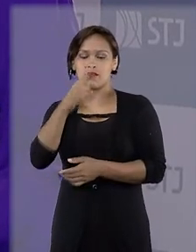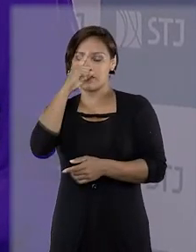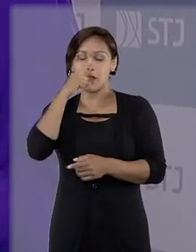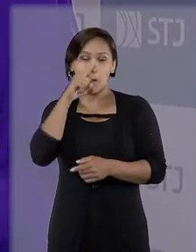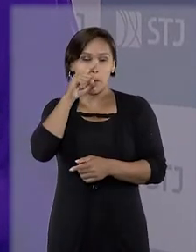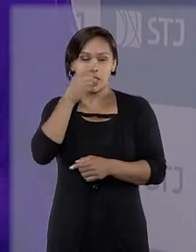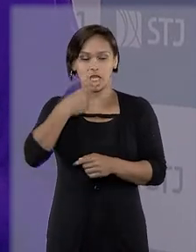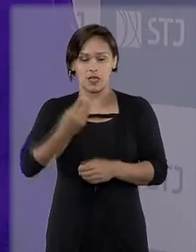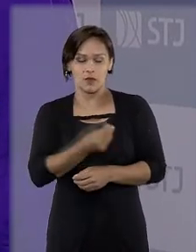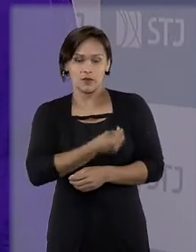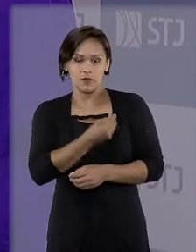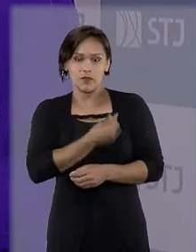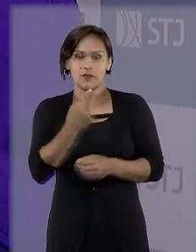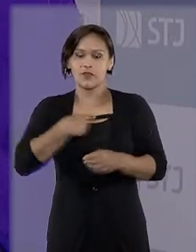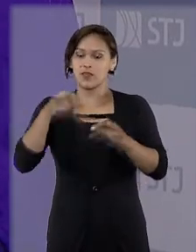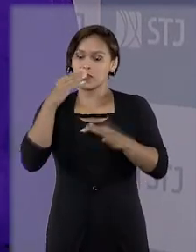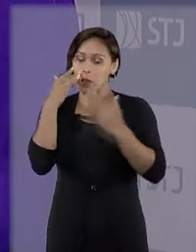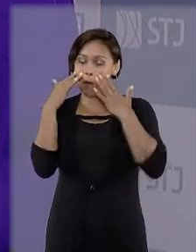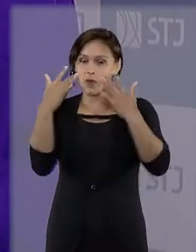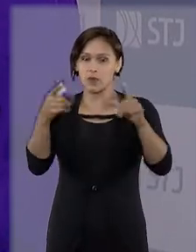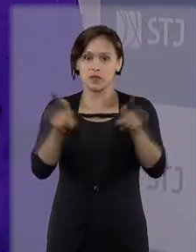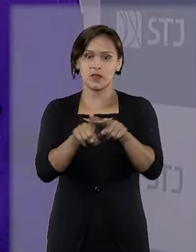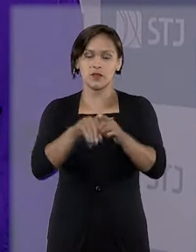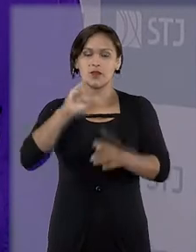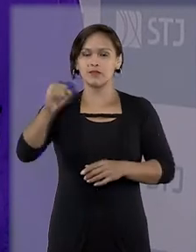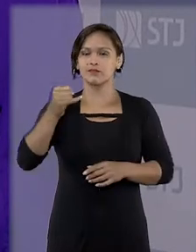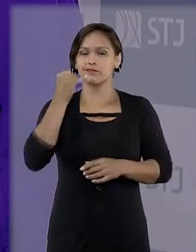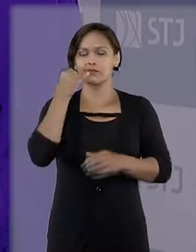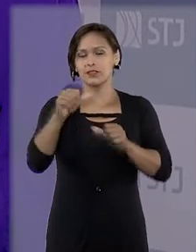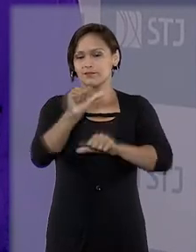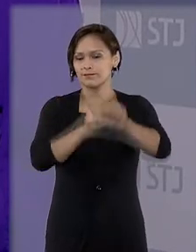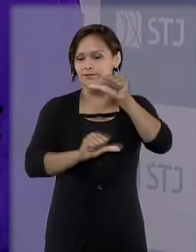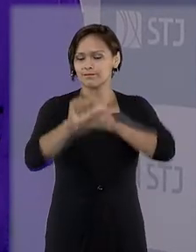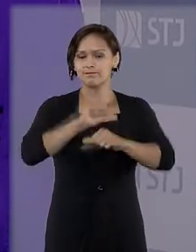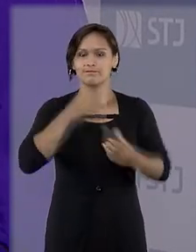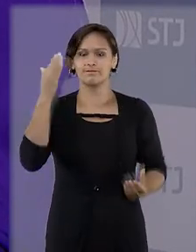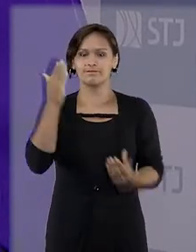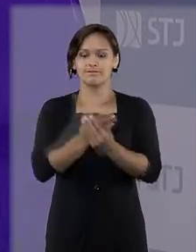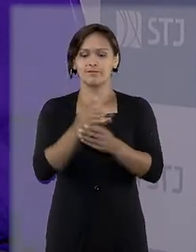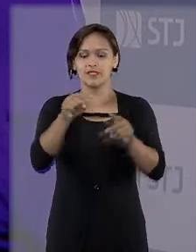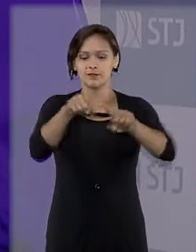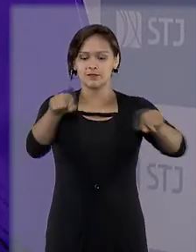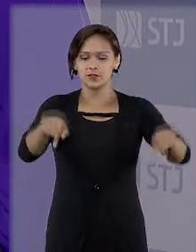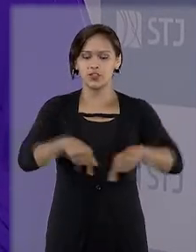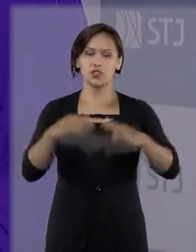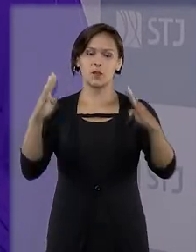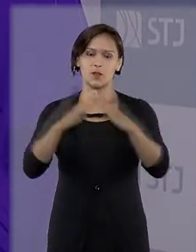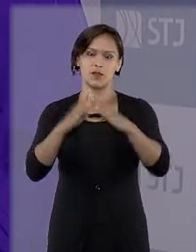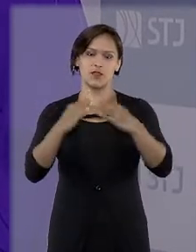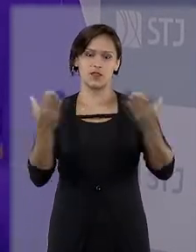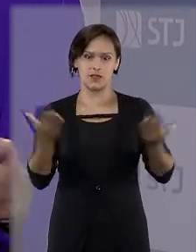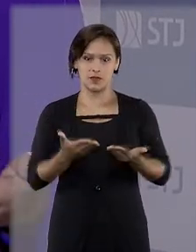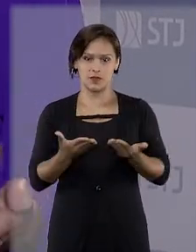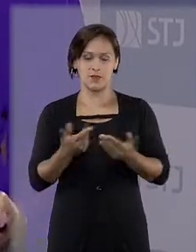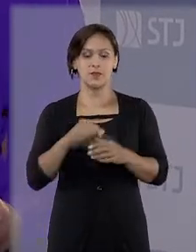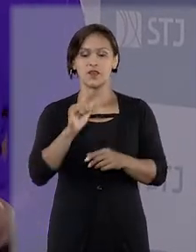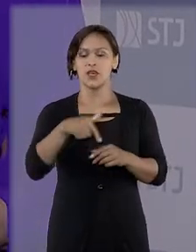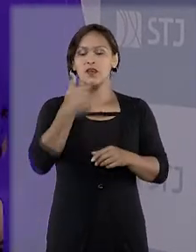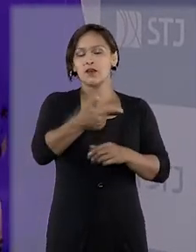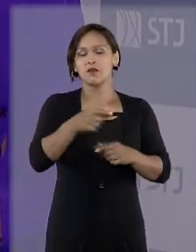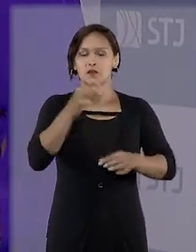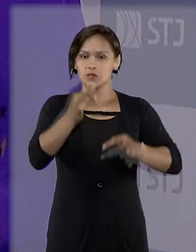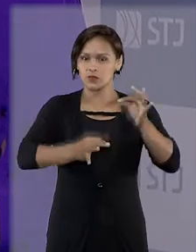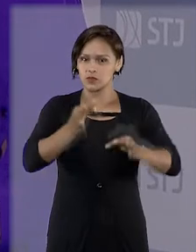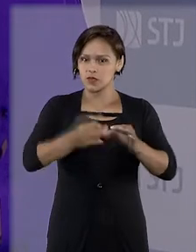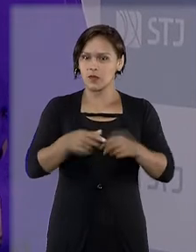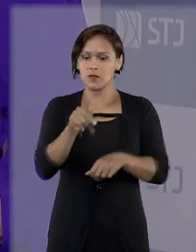risco de lesão ao interesse público e não seria oportuno alterar o processo de assentamento neste momento. E em outro